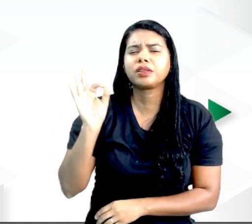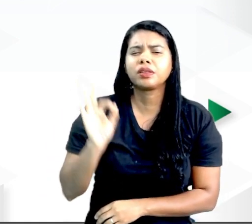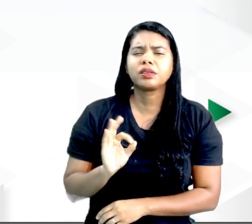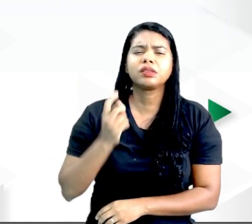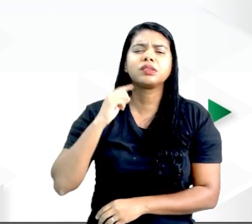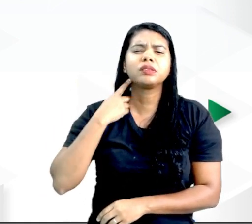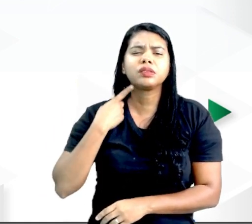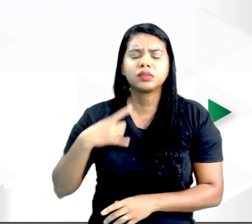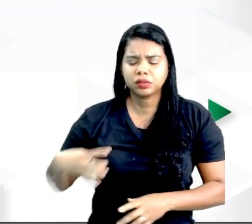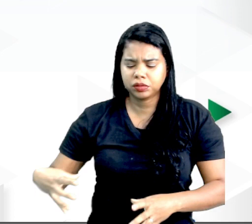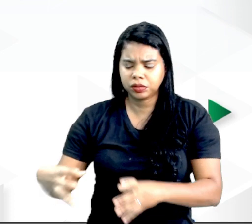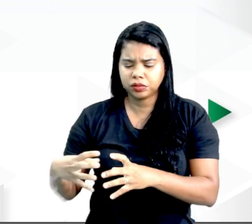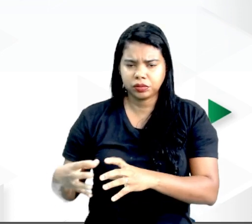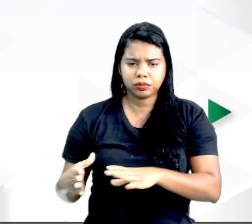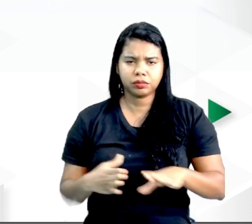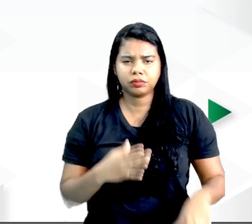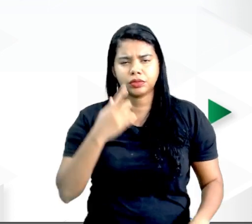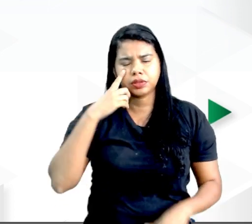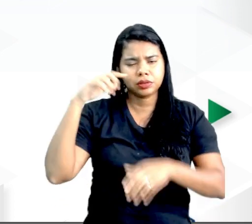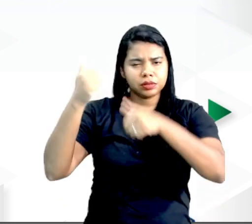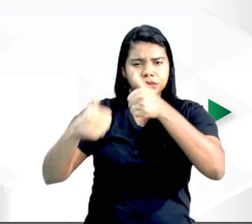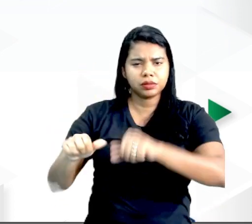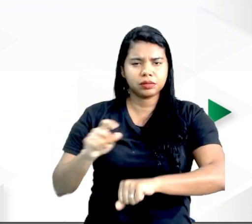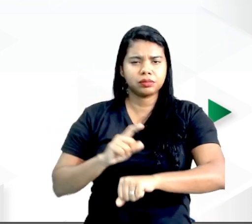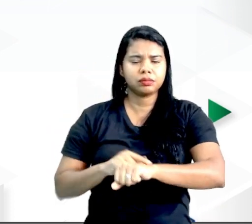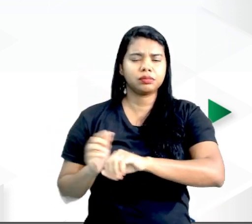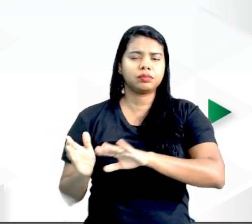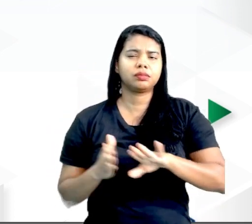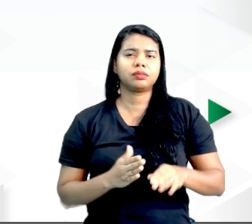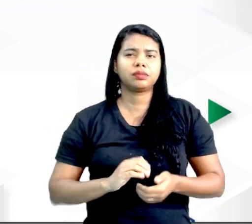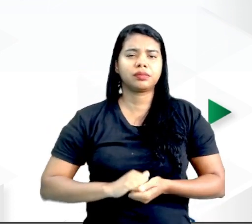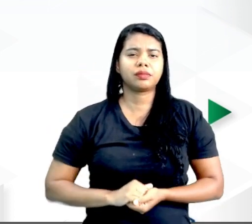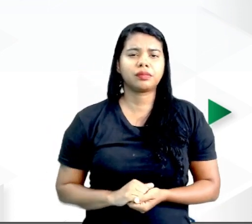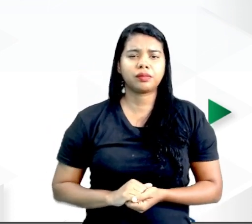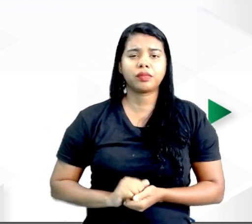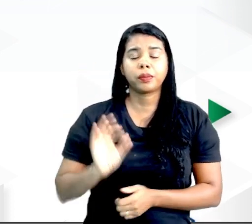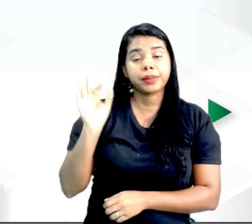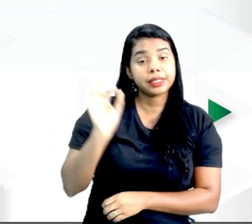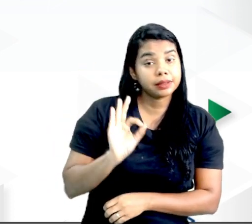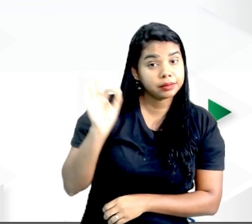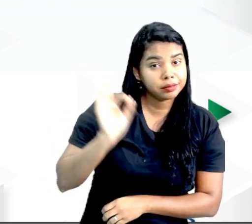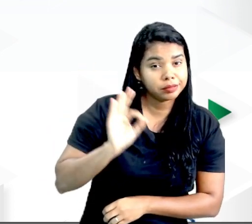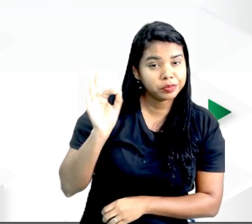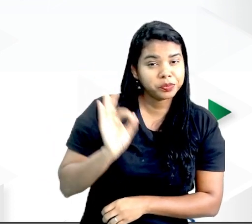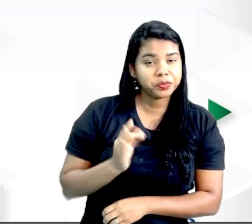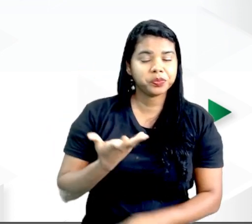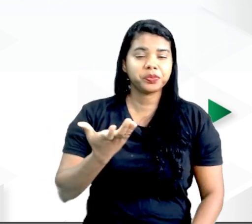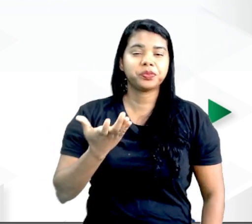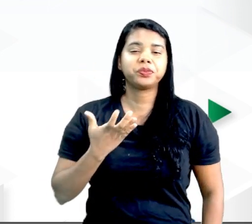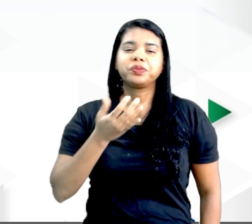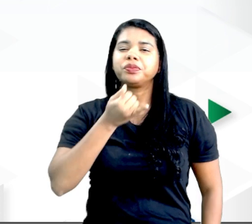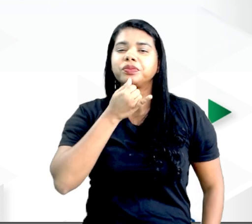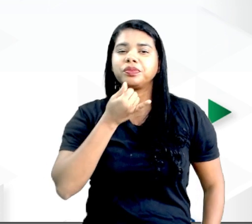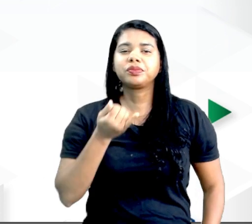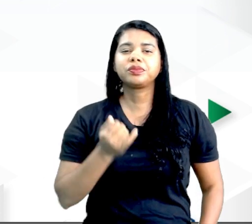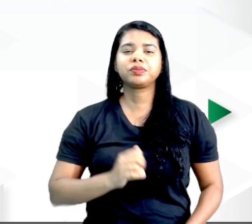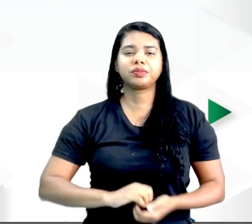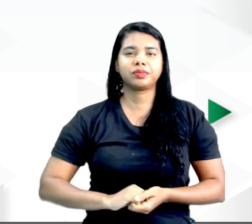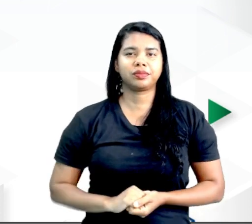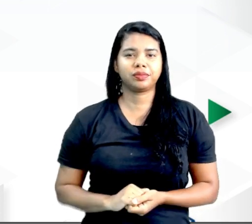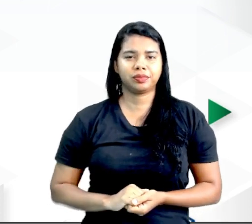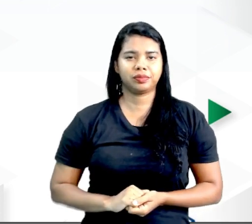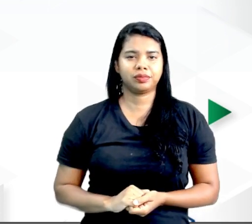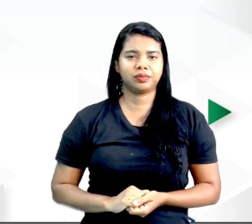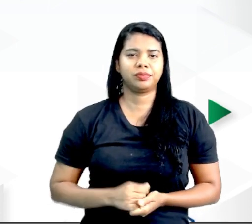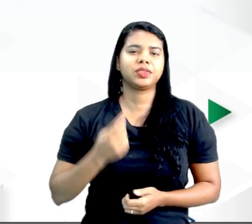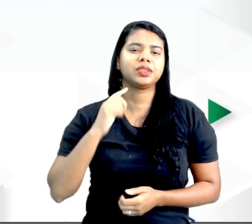lixo recolhido? Olha, vamos ver comigo, rapidão. Ele está falando o percentual, tá? E ele quer a quantidade de